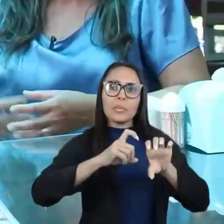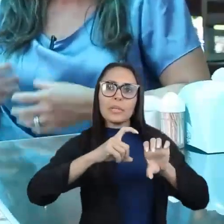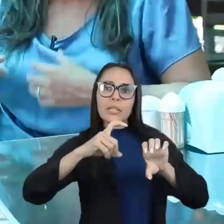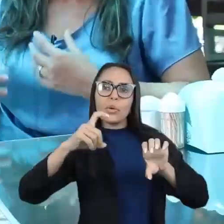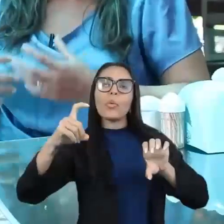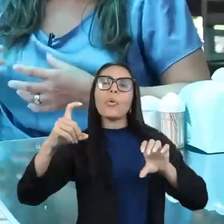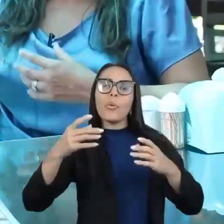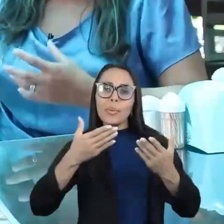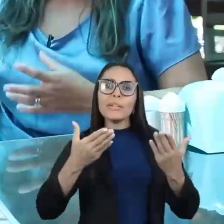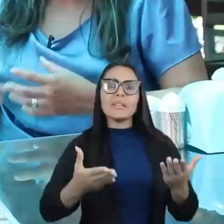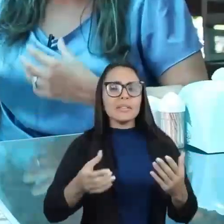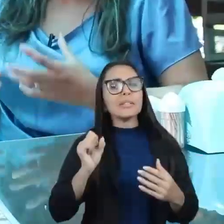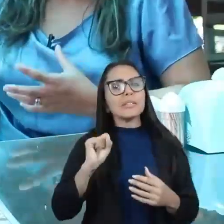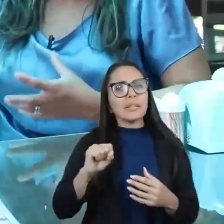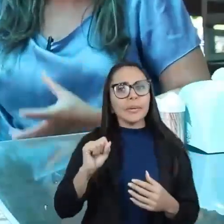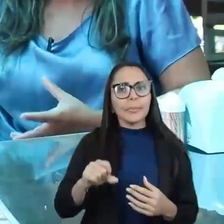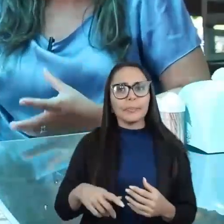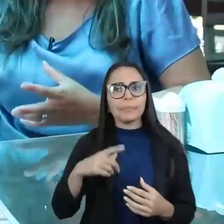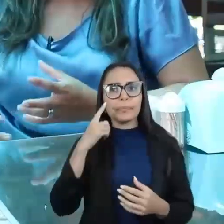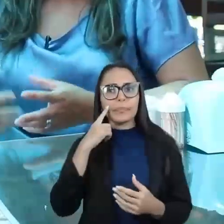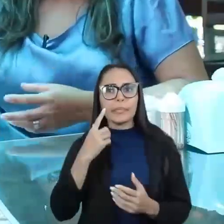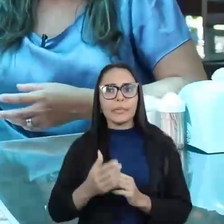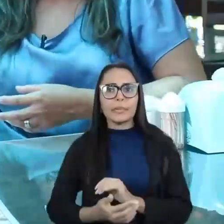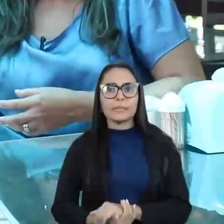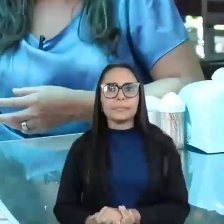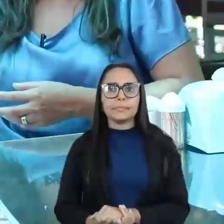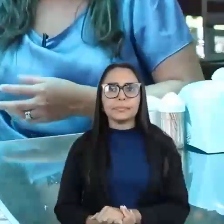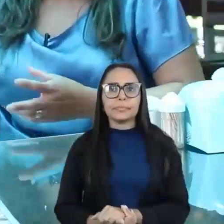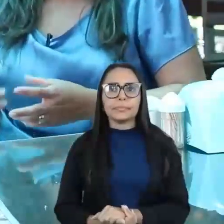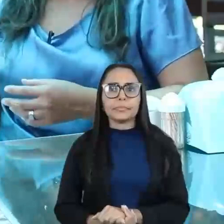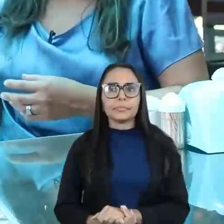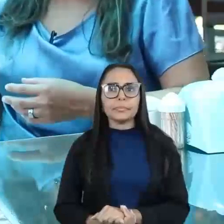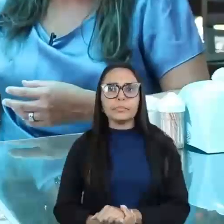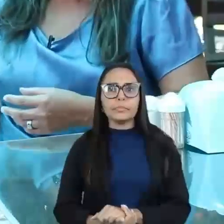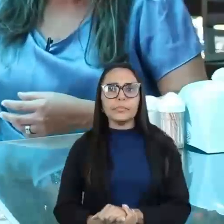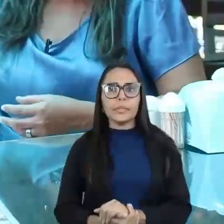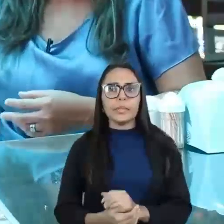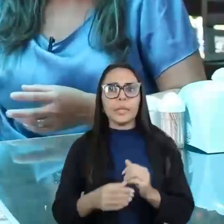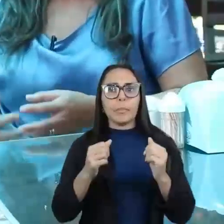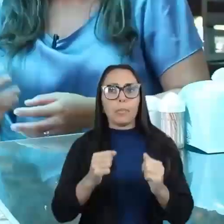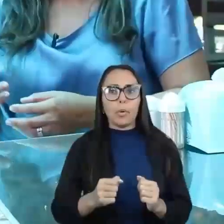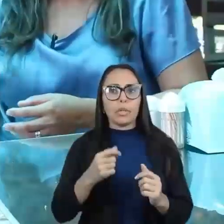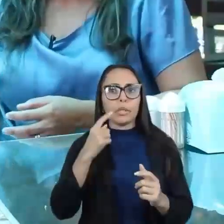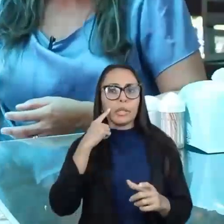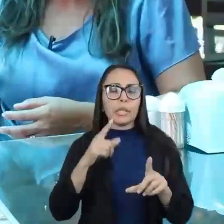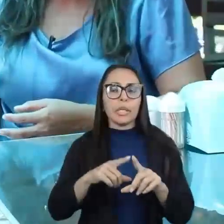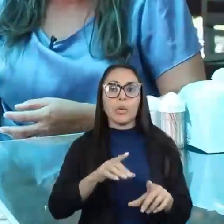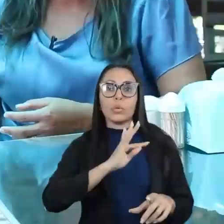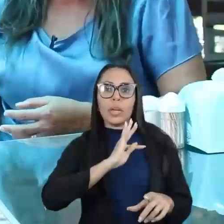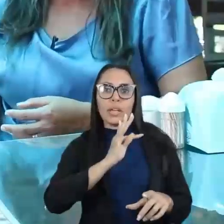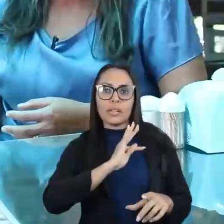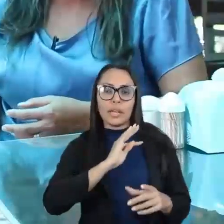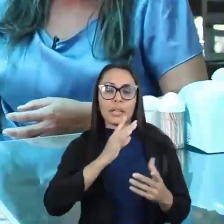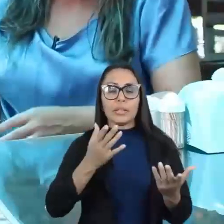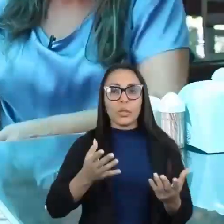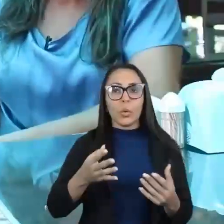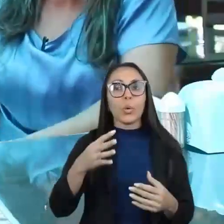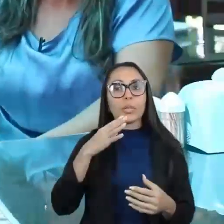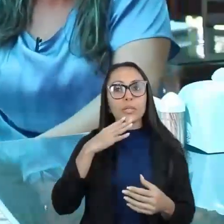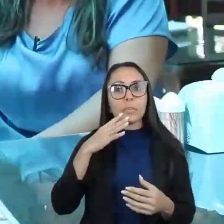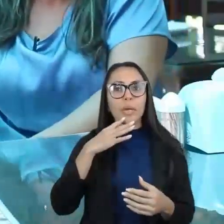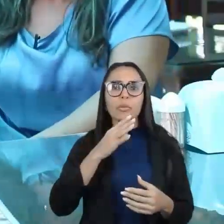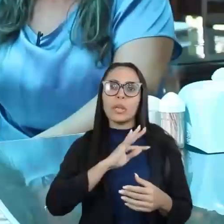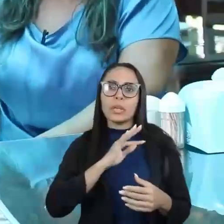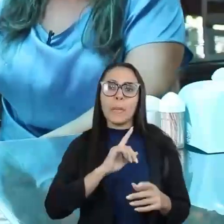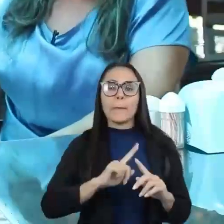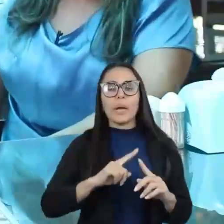visionário realmente enraizado nele, né? Claro que isso a gente pode adquirir com técnicas e com conhecimentos técnicos também, né? Mas Sim. isso já é um